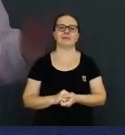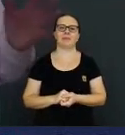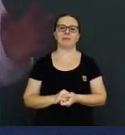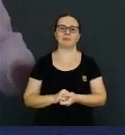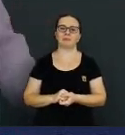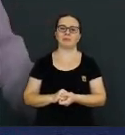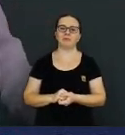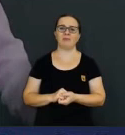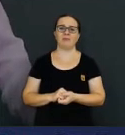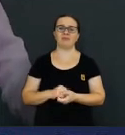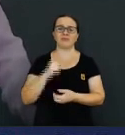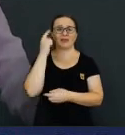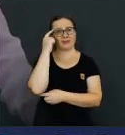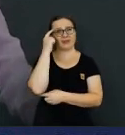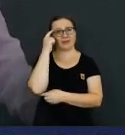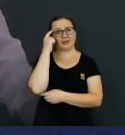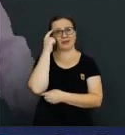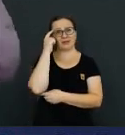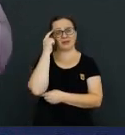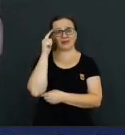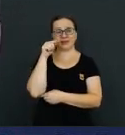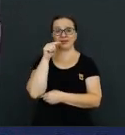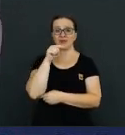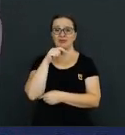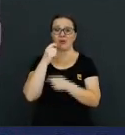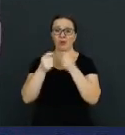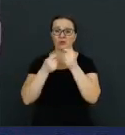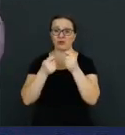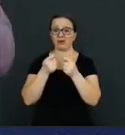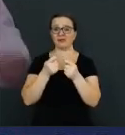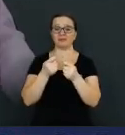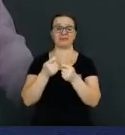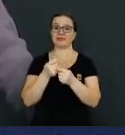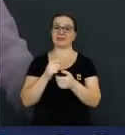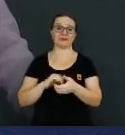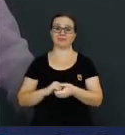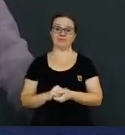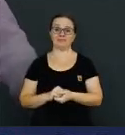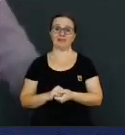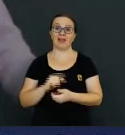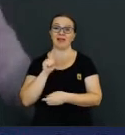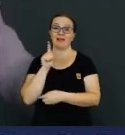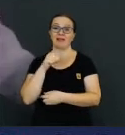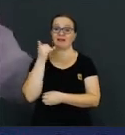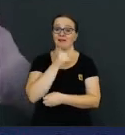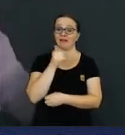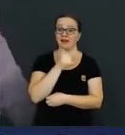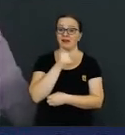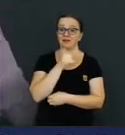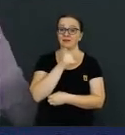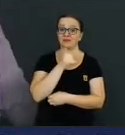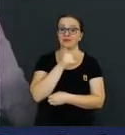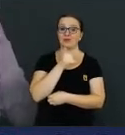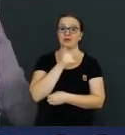está tudo controlado, mas não é não. Bom, na Itália, né, já tem mais de 6 mil casos e 240 mortes